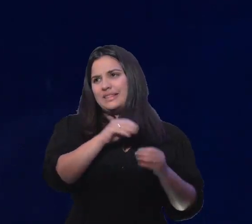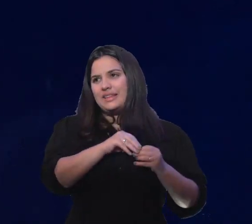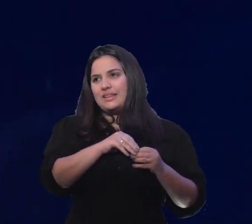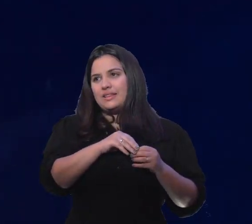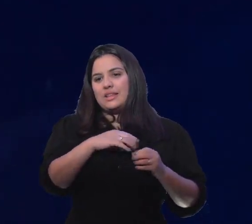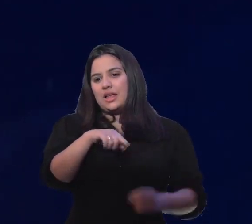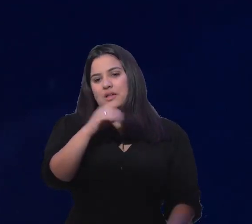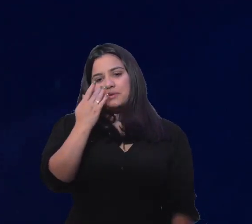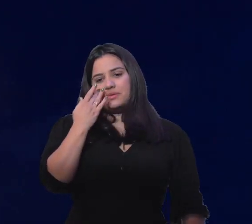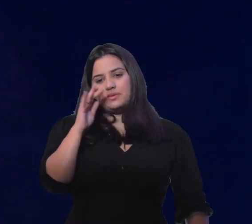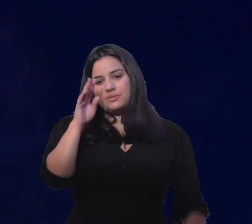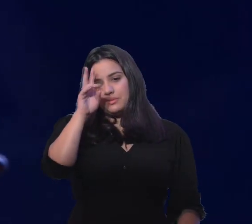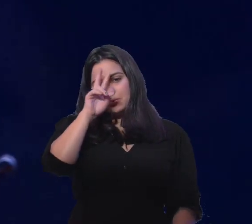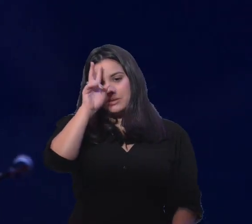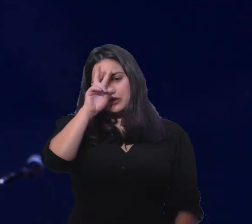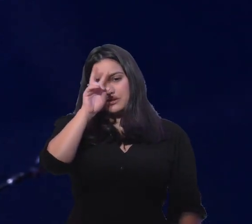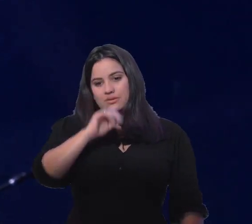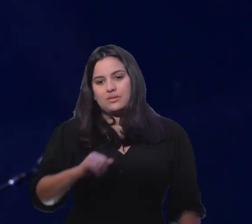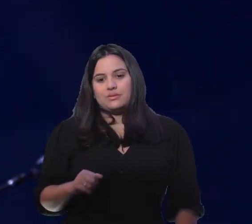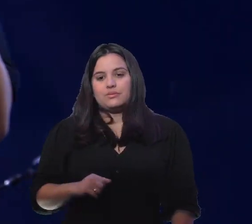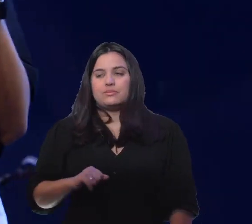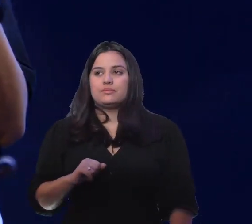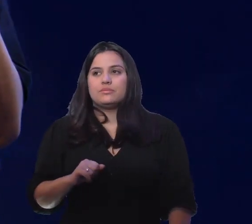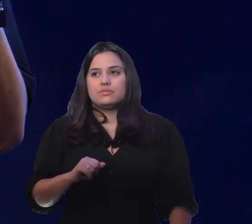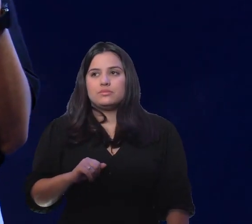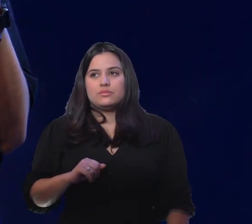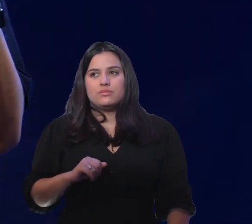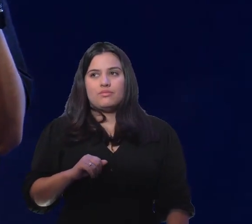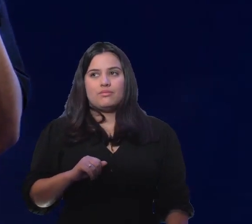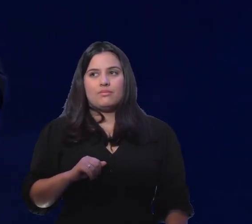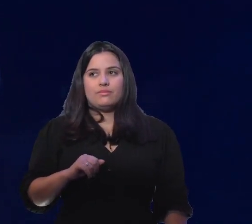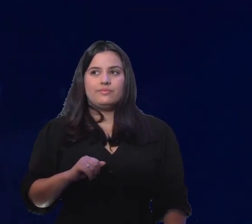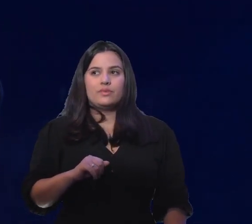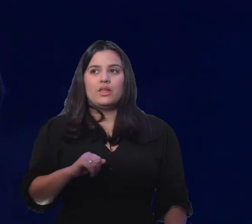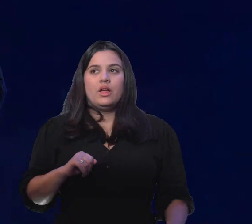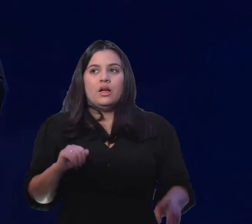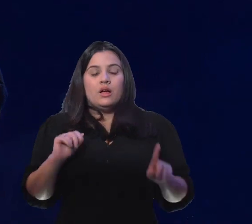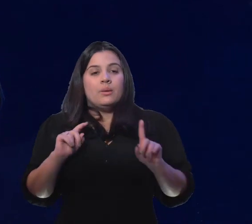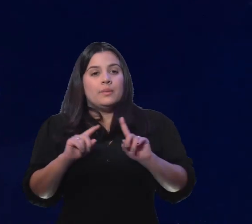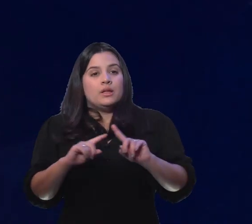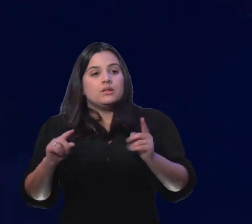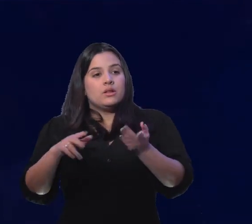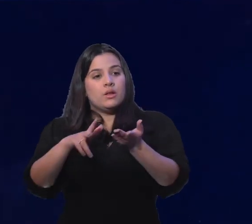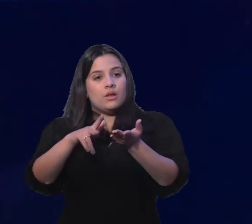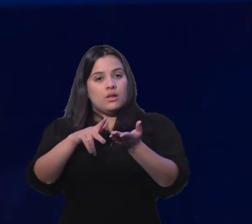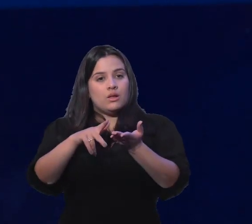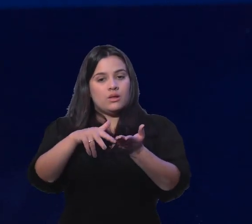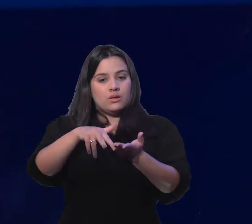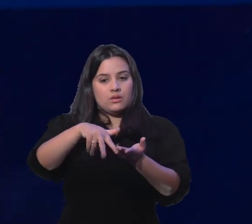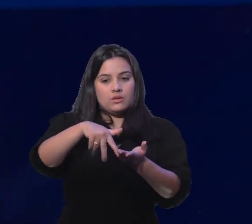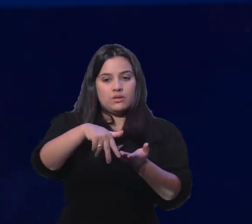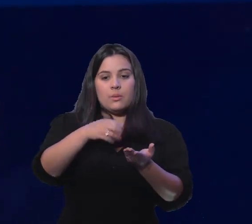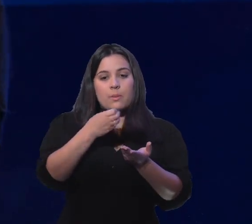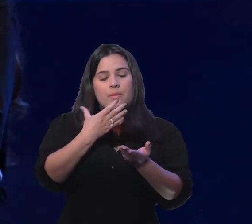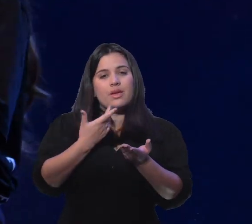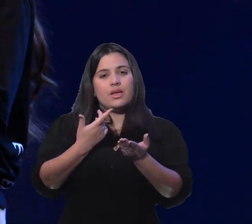toda a história, né? A minha mãe tava vendo ela de longe, enfim. Mas, tipo... Ela estava esquiando bem, a minha irmã estava esquiando bem no dia anterior. Tipo, ela estava